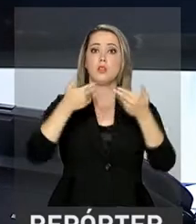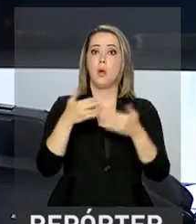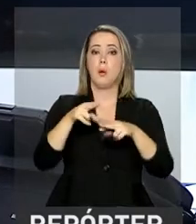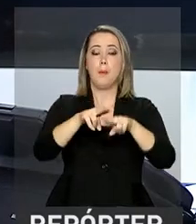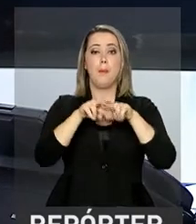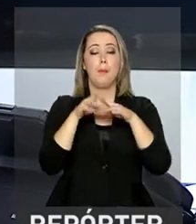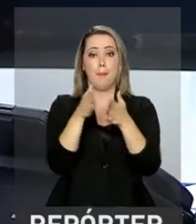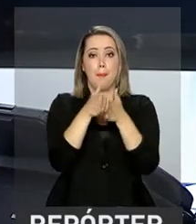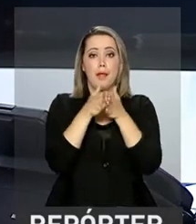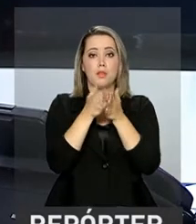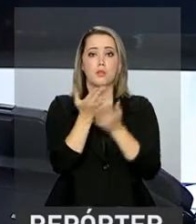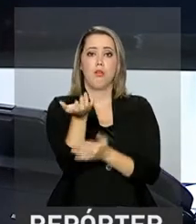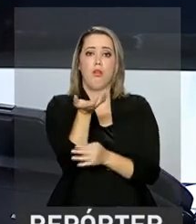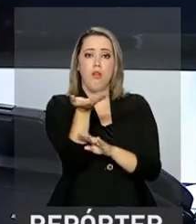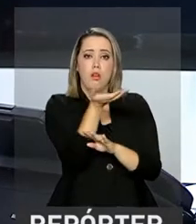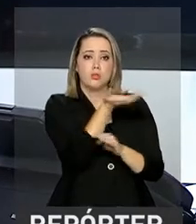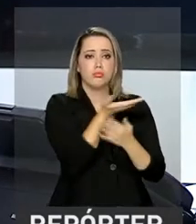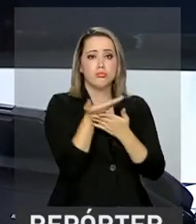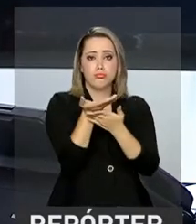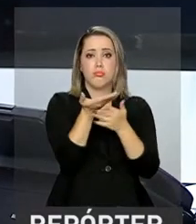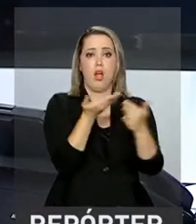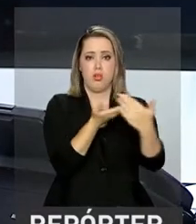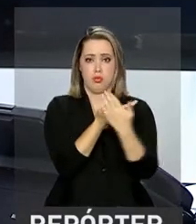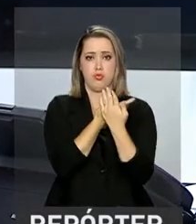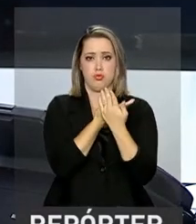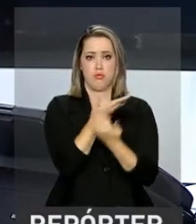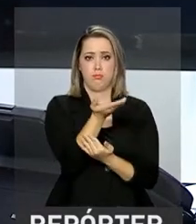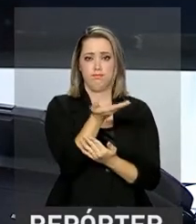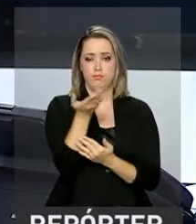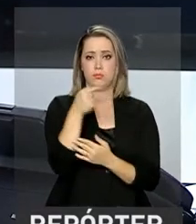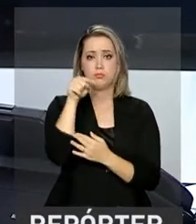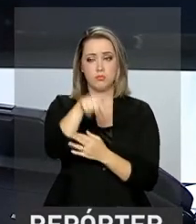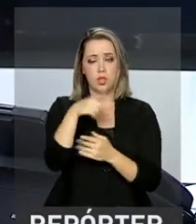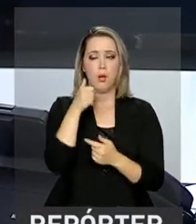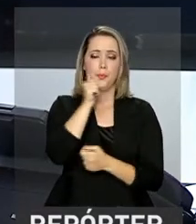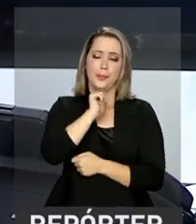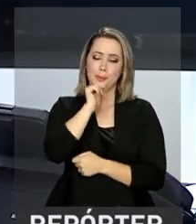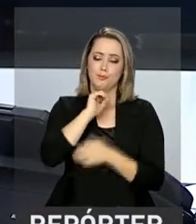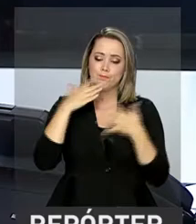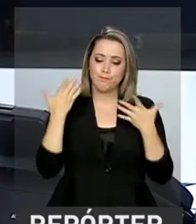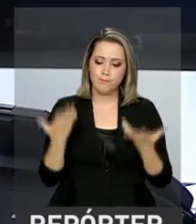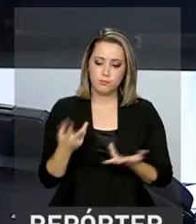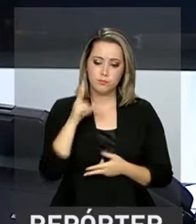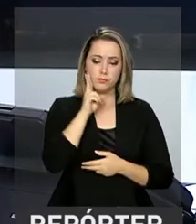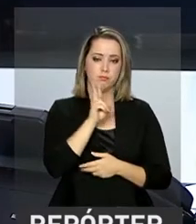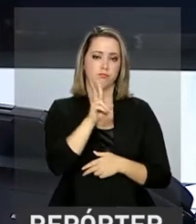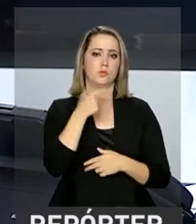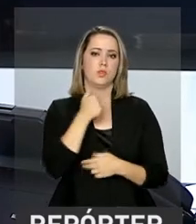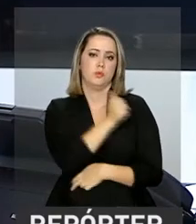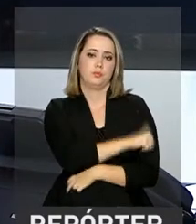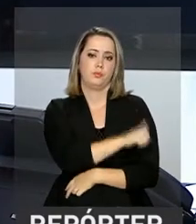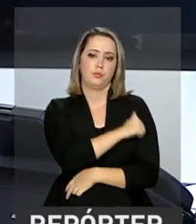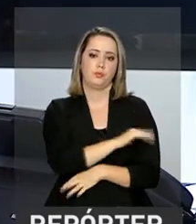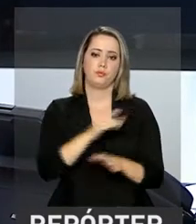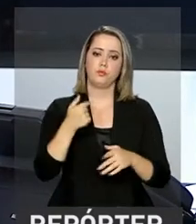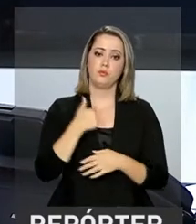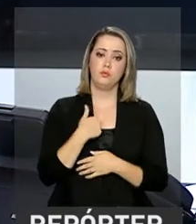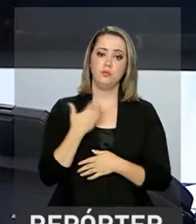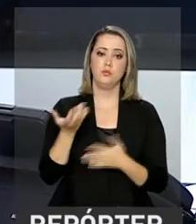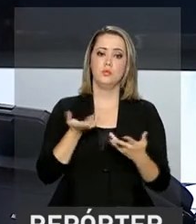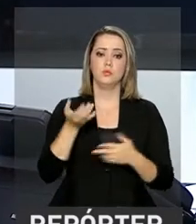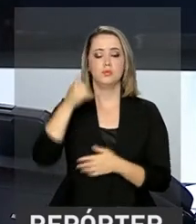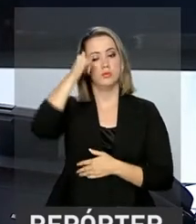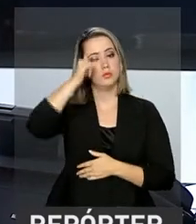pedindo esmola esta é a situação em que se encontrou se encontravam se em conta ainda o rio de janeiro eu quero evitar